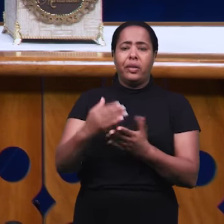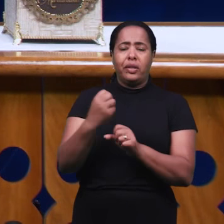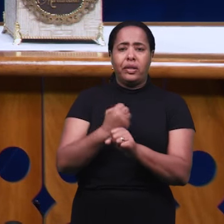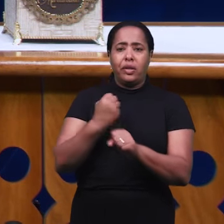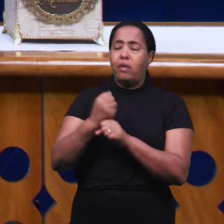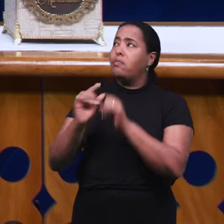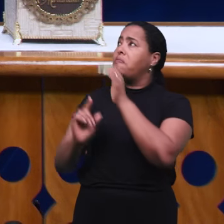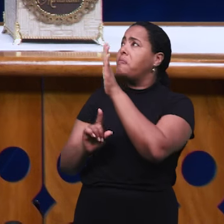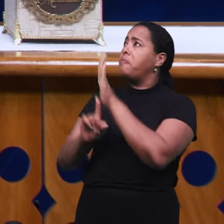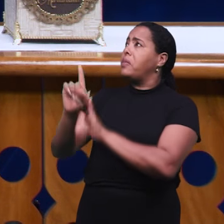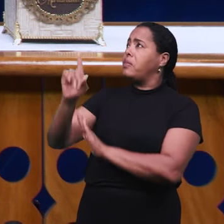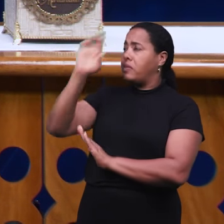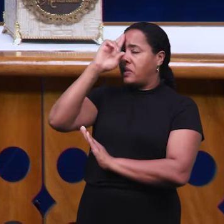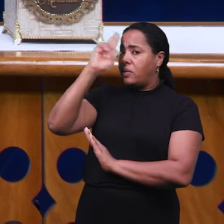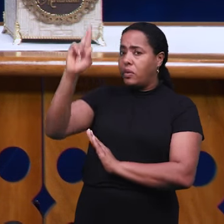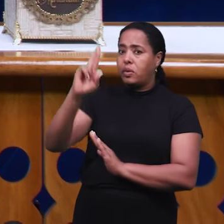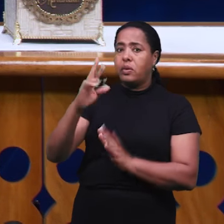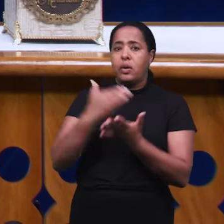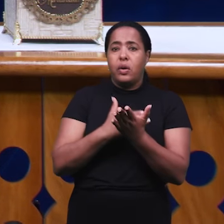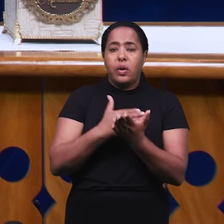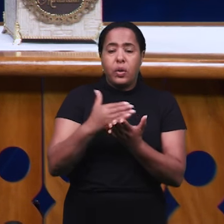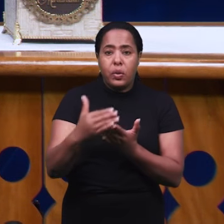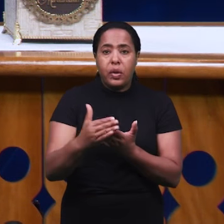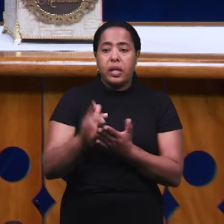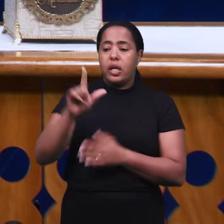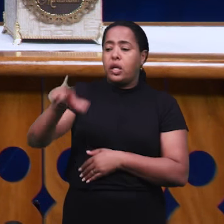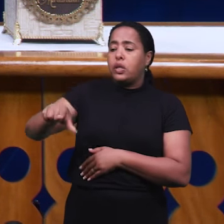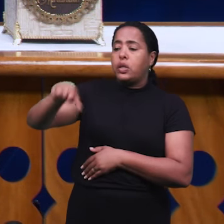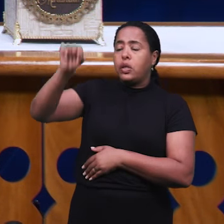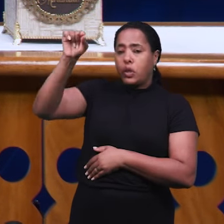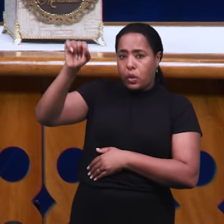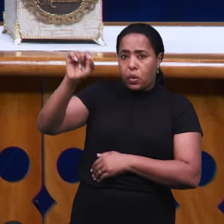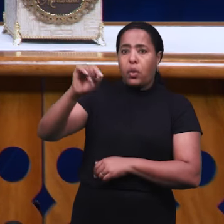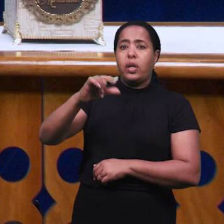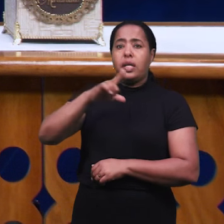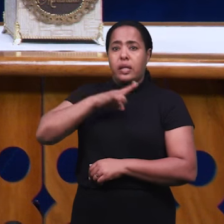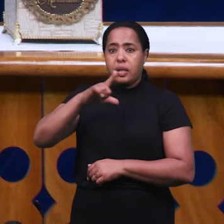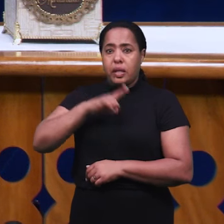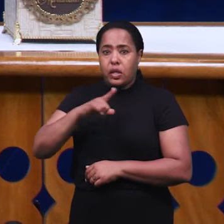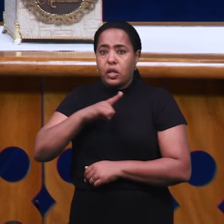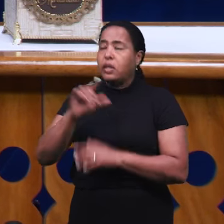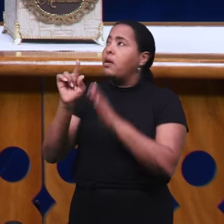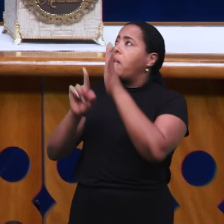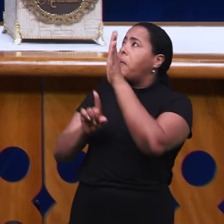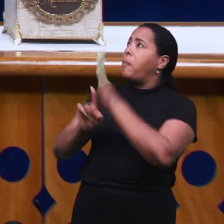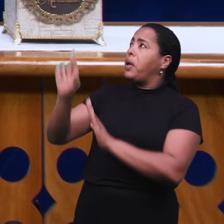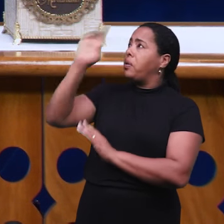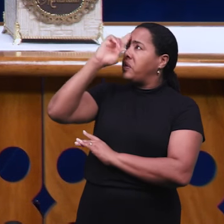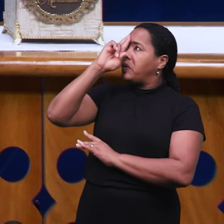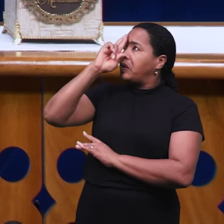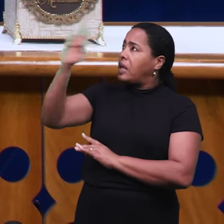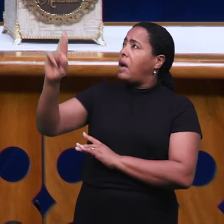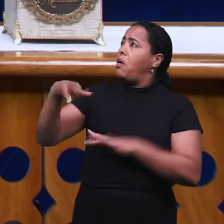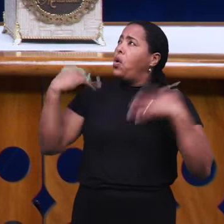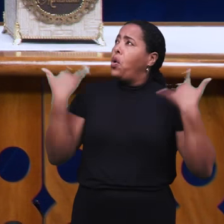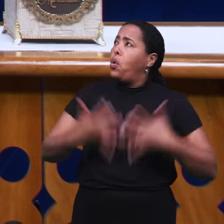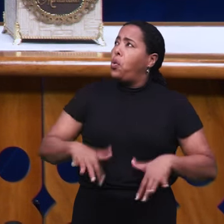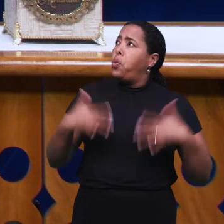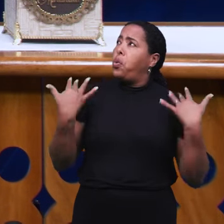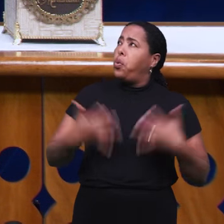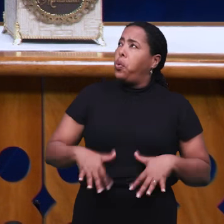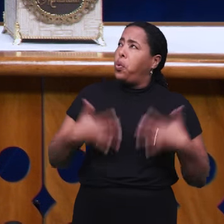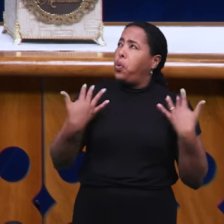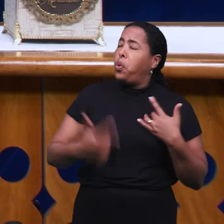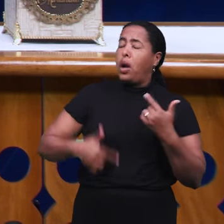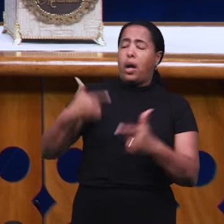de consultar o Senhor. No começo, quando as decisões eram tomadas em que não se consultava o Senhor, havia grandes